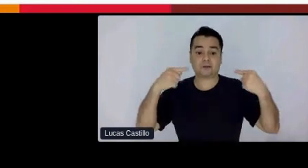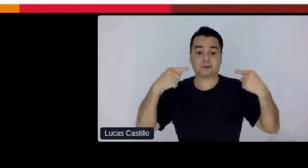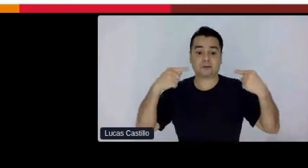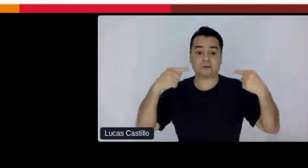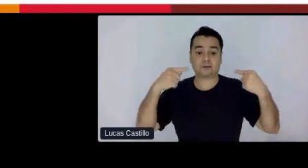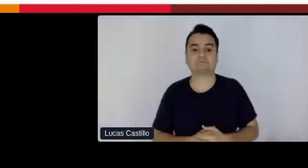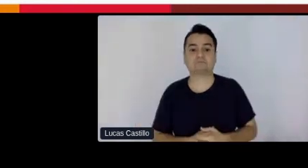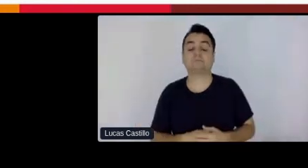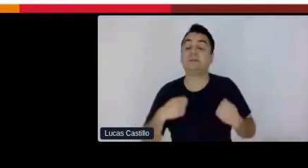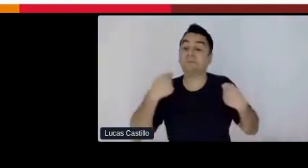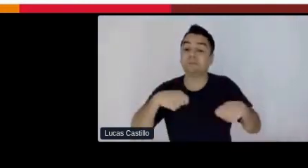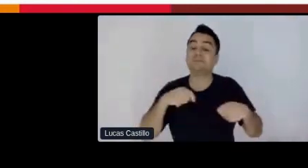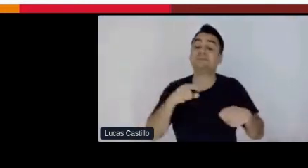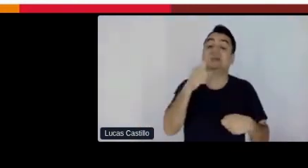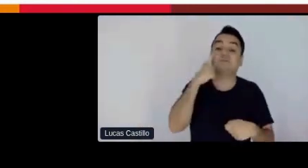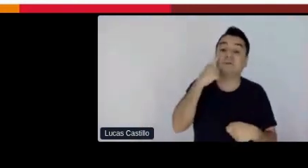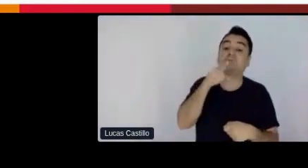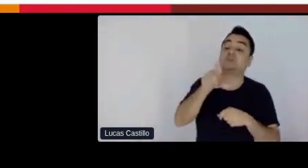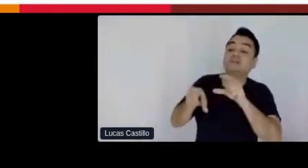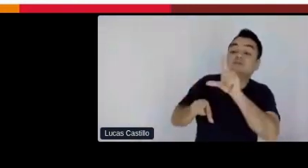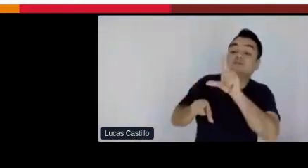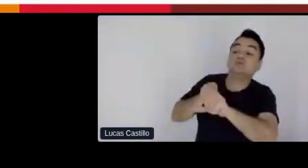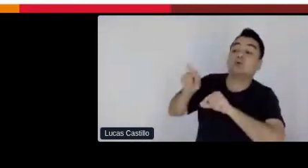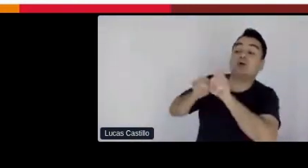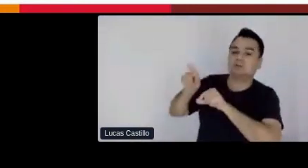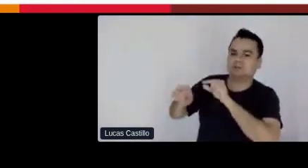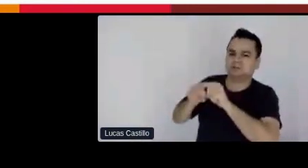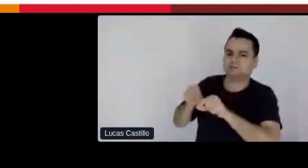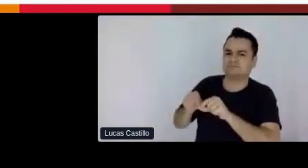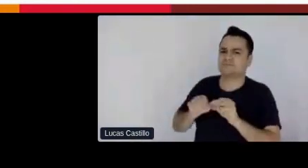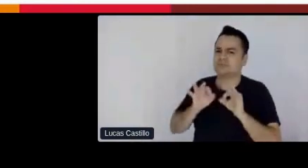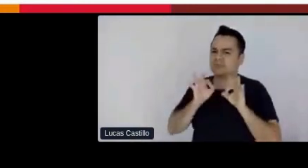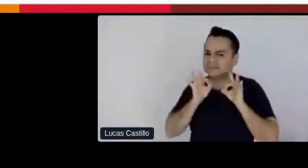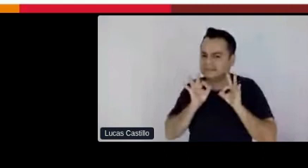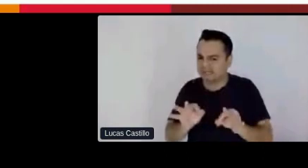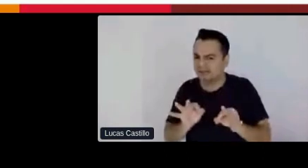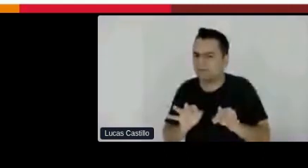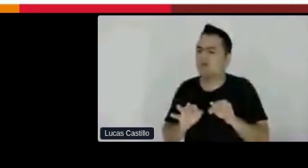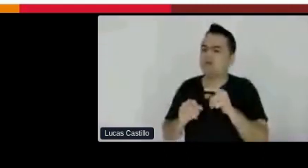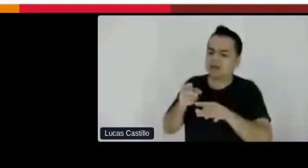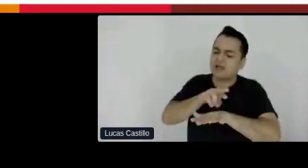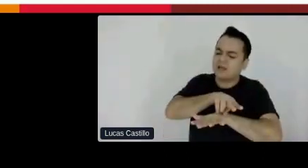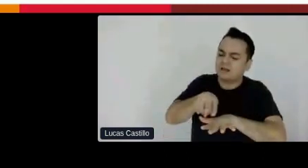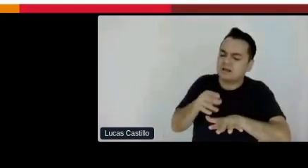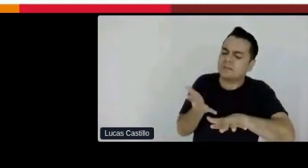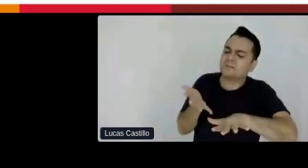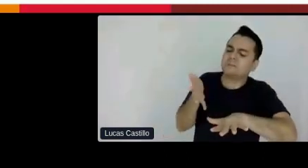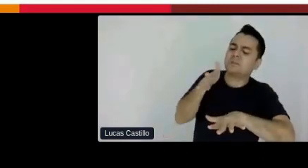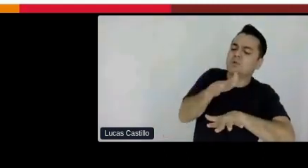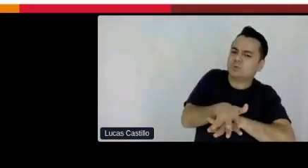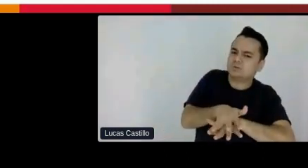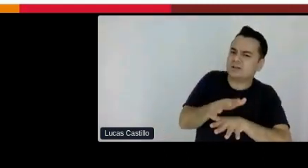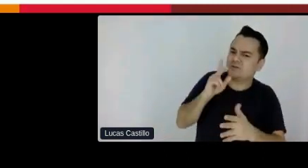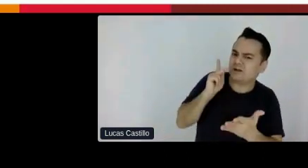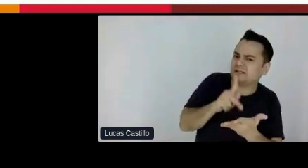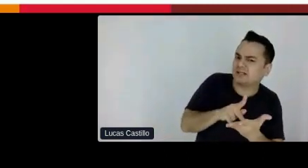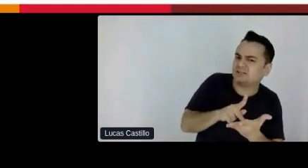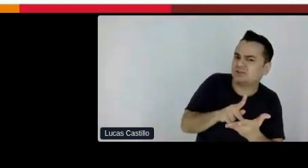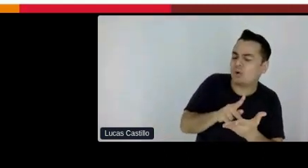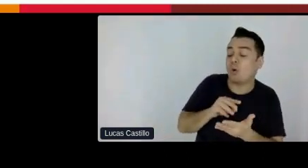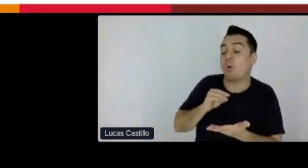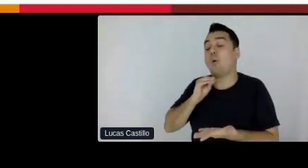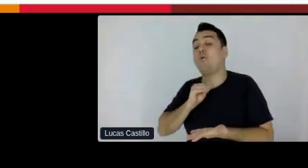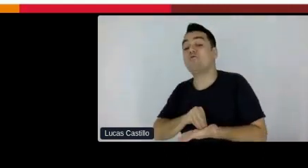atração, seleção e progressão de carreiras. Ver se realmente ela está sendo inclusiva. Estabelecer e